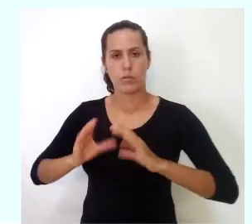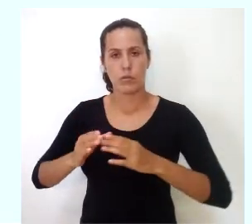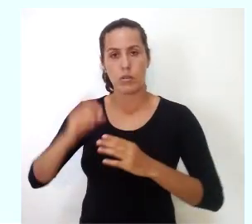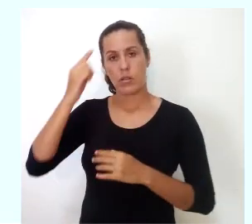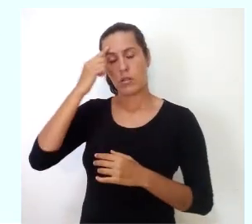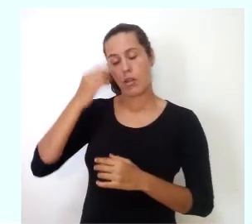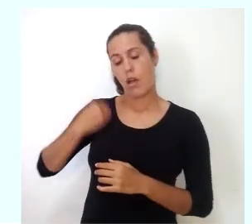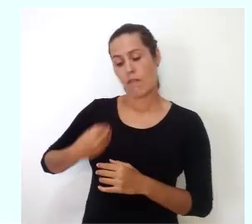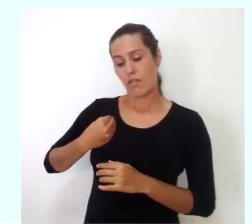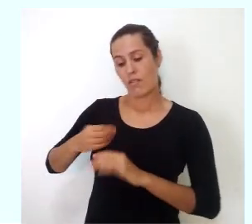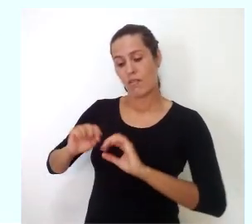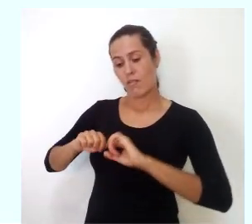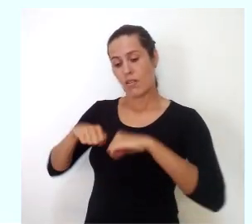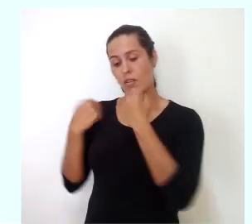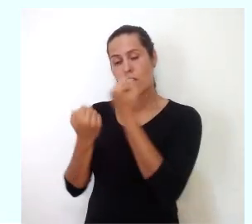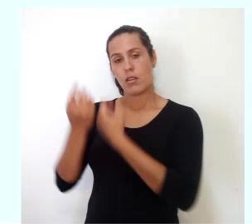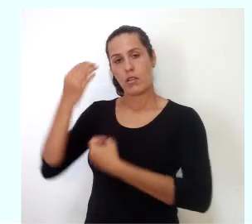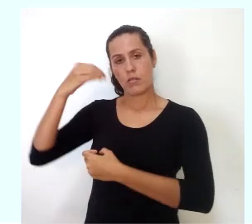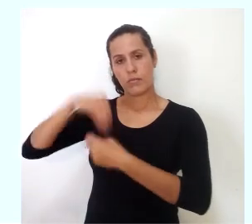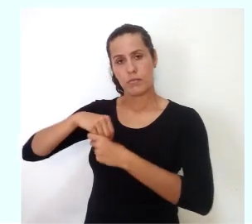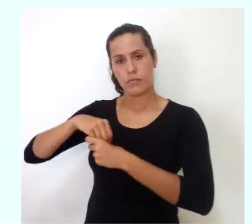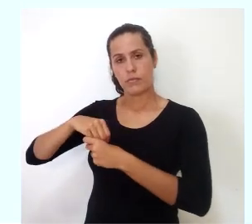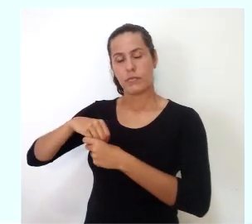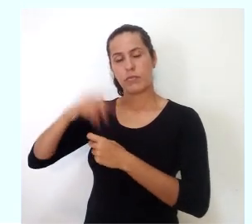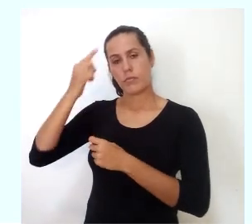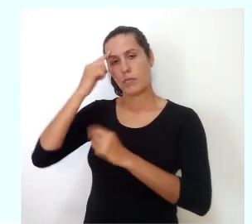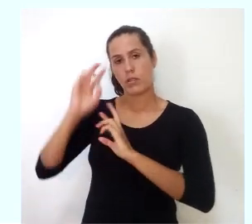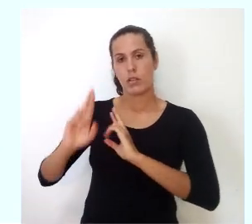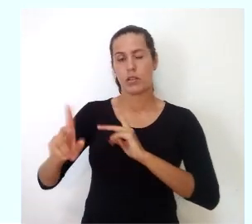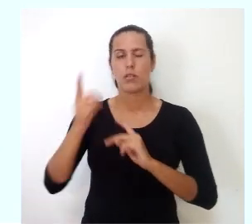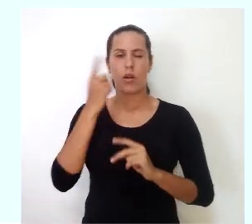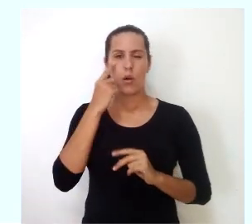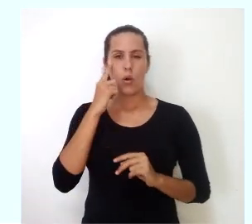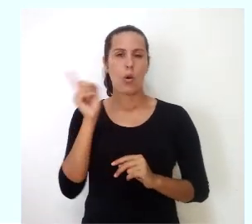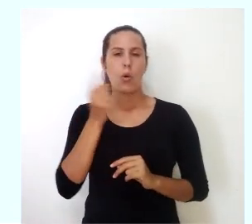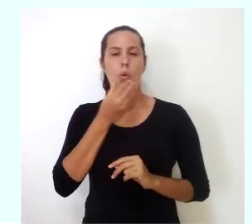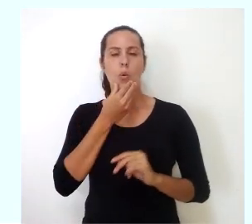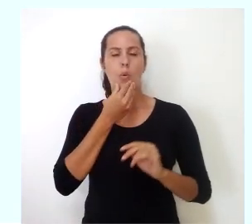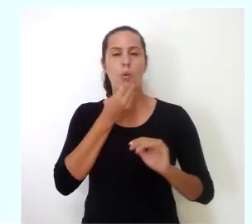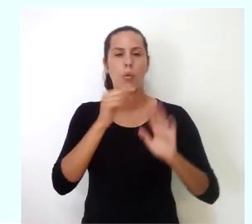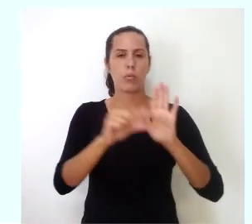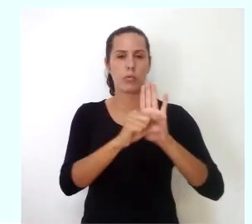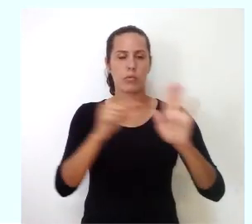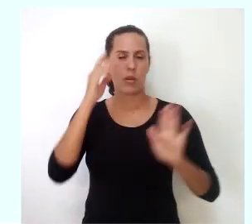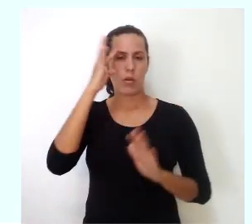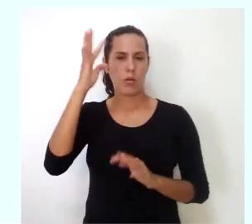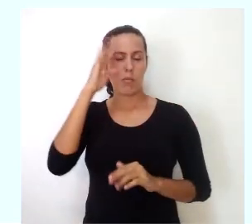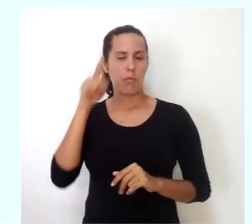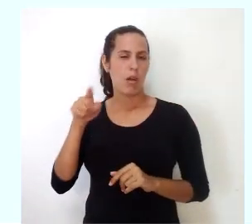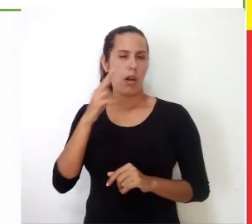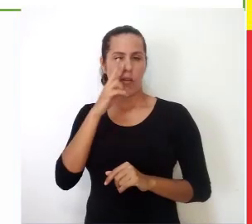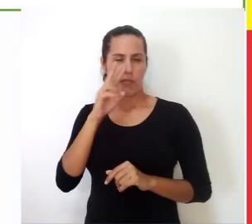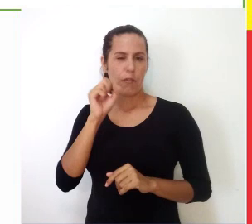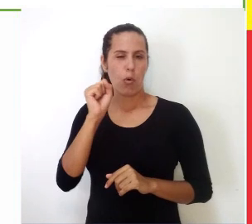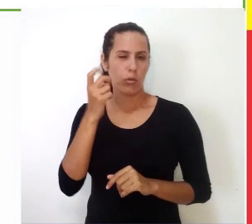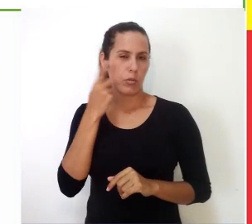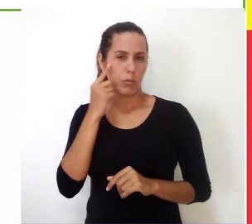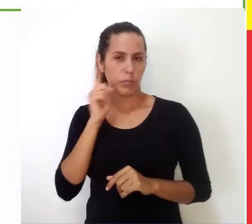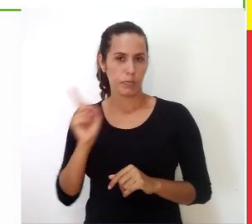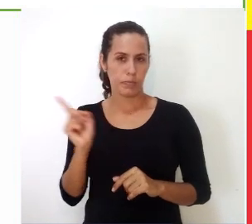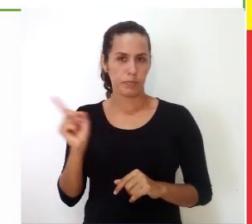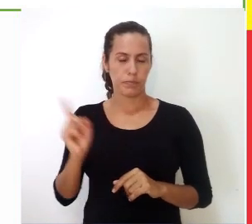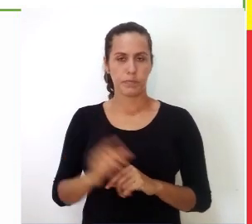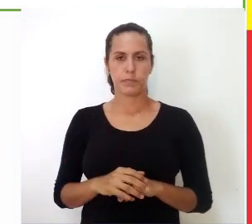aqui. Olhem só esse pensamento de um teólogo suíço. Pensamento muito forte e eficaz.